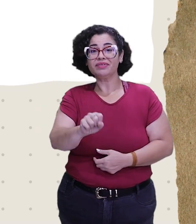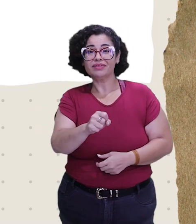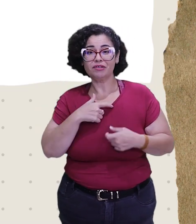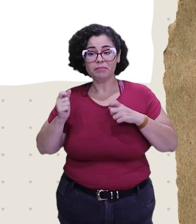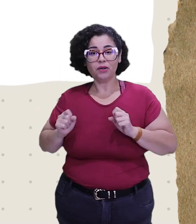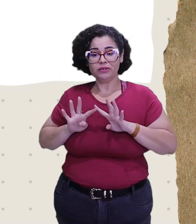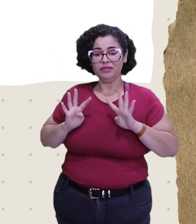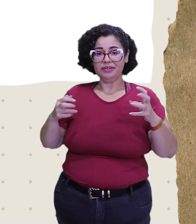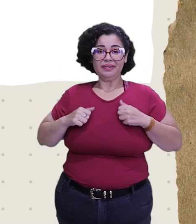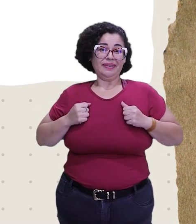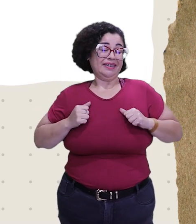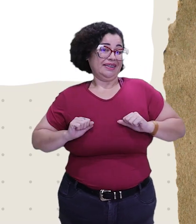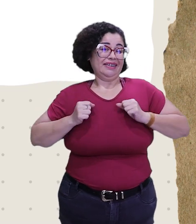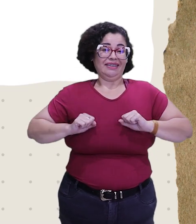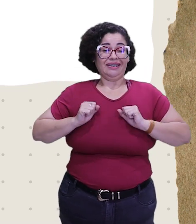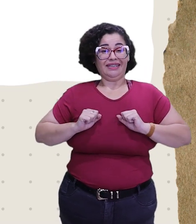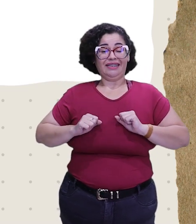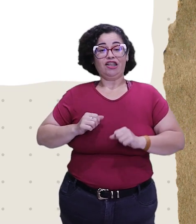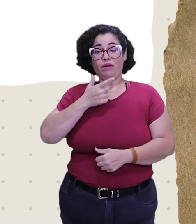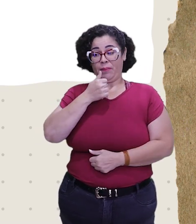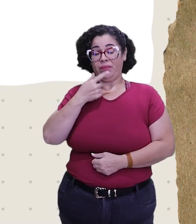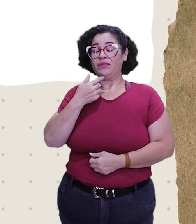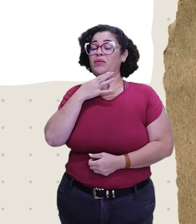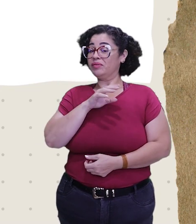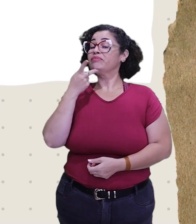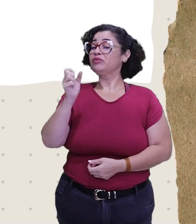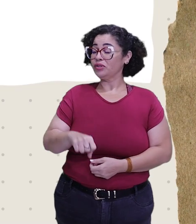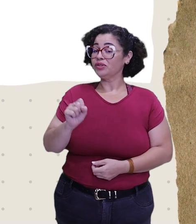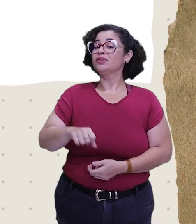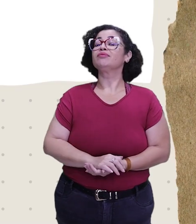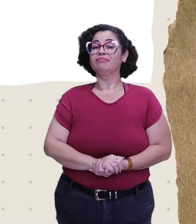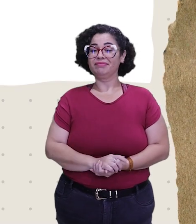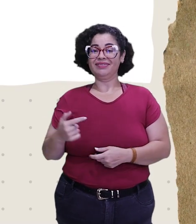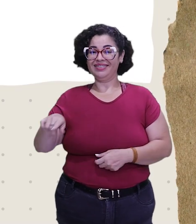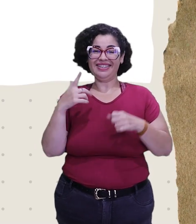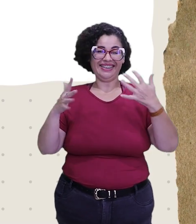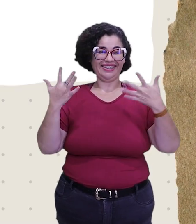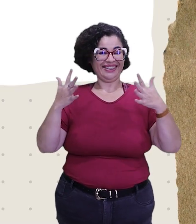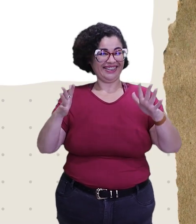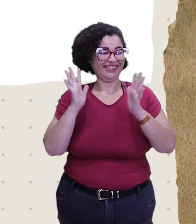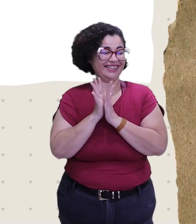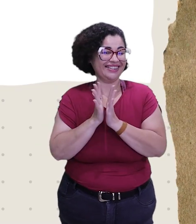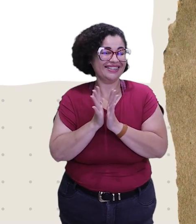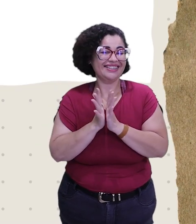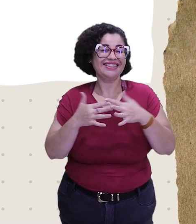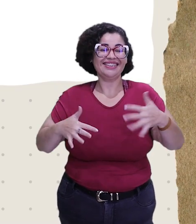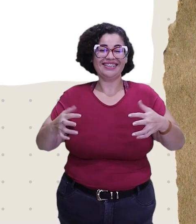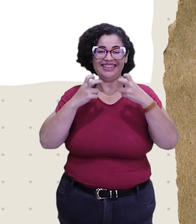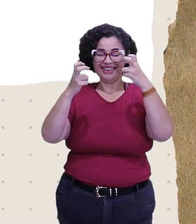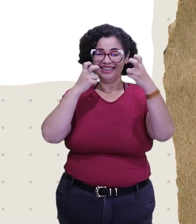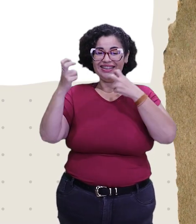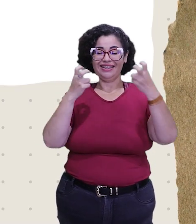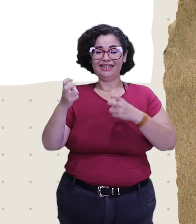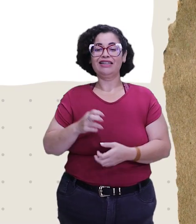Sem Pernas ansiosos. O Sem Pernas disse que sim. E então muitos bateram palmas, outros gritaram. Foi